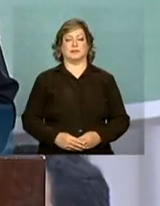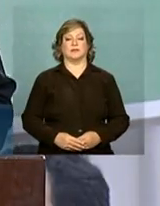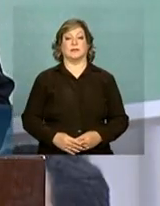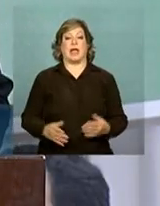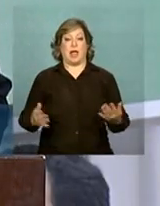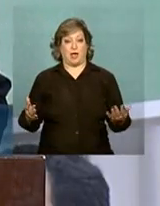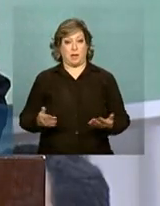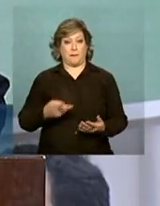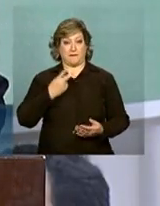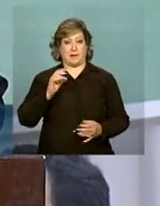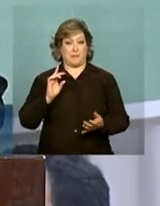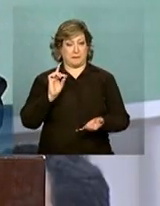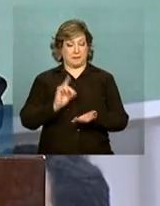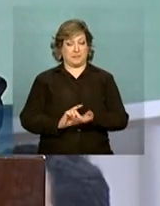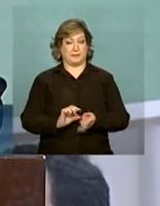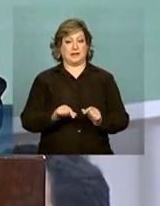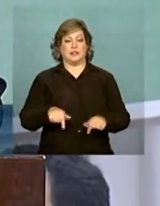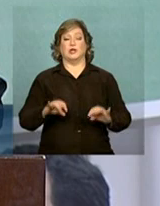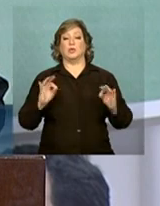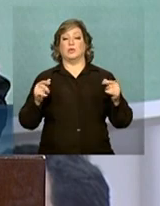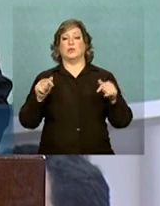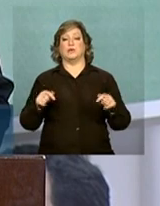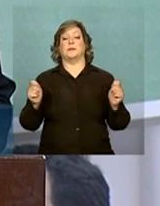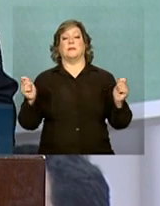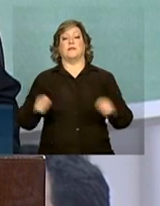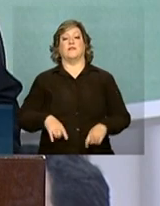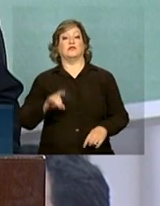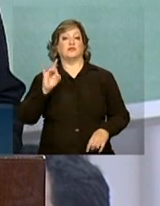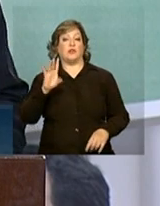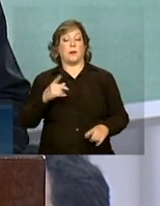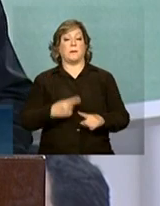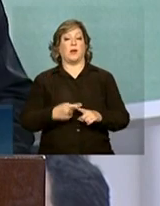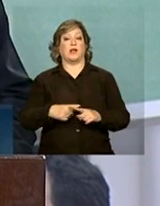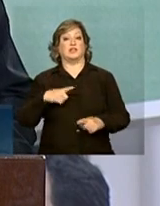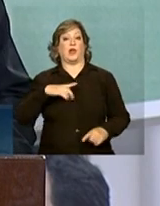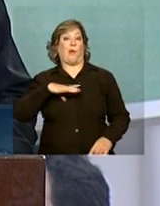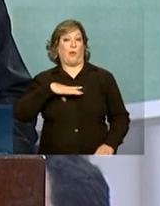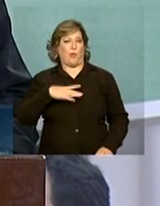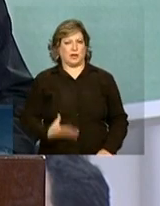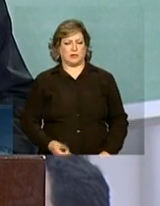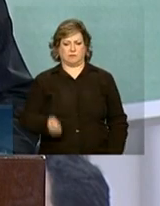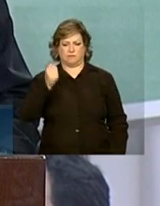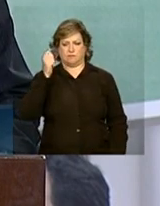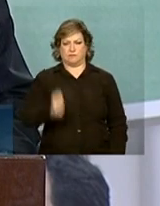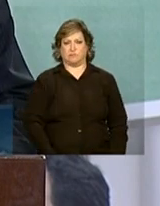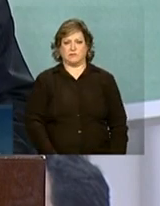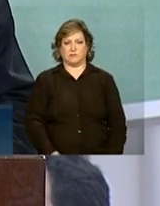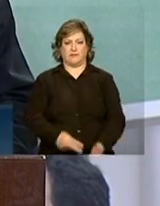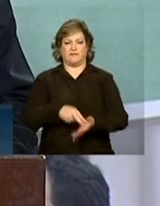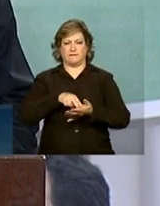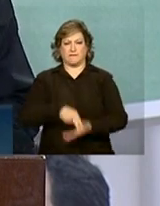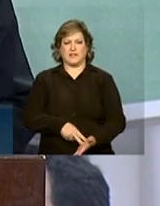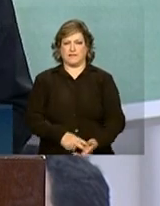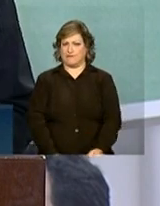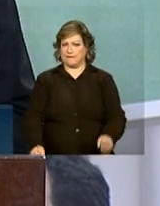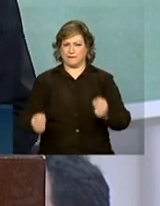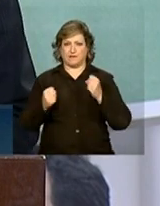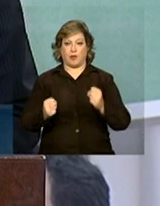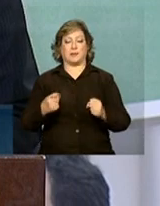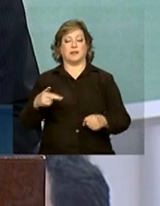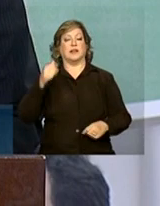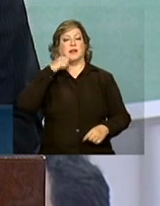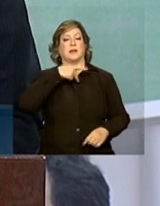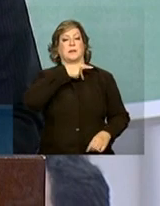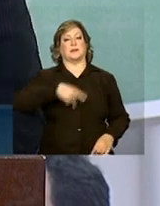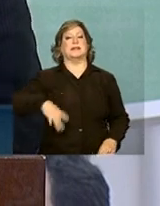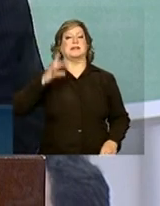dizer bem a verdade, tudo isso só foi possível porque tinha a coragem, a determinação, a firmeza inabalável da